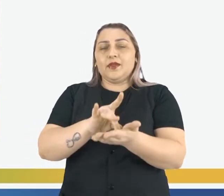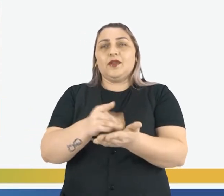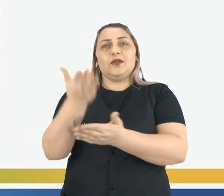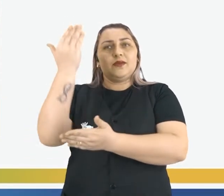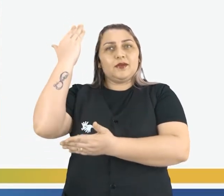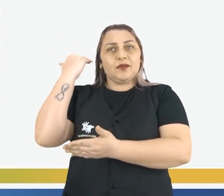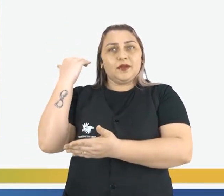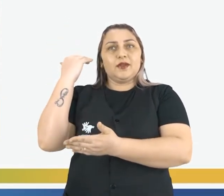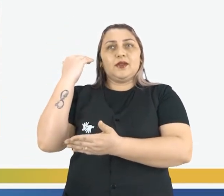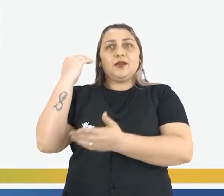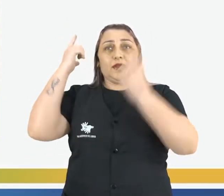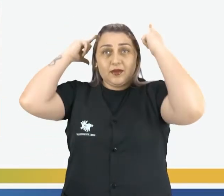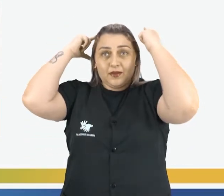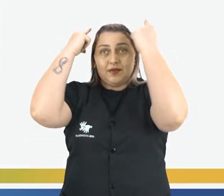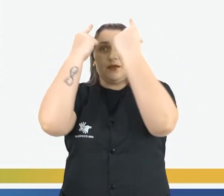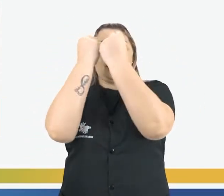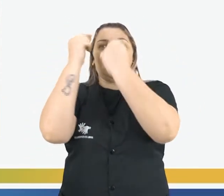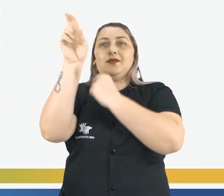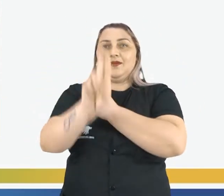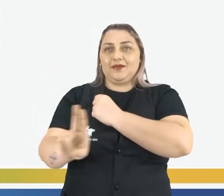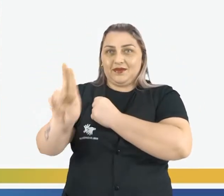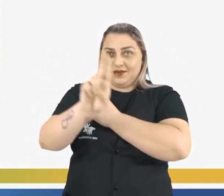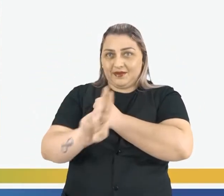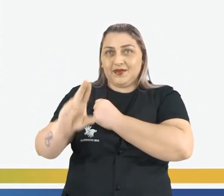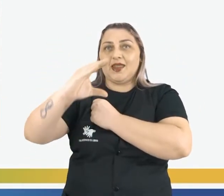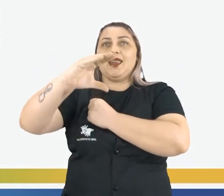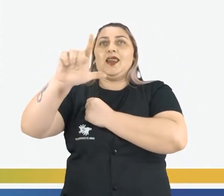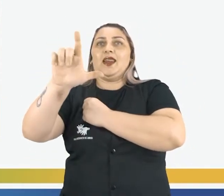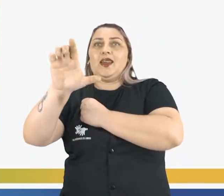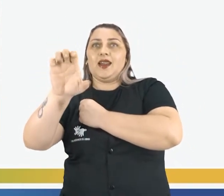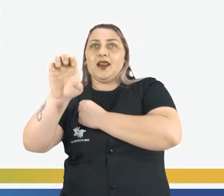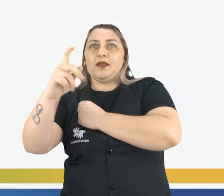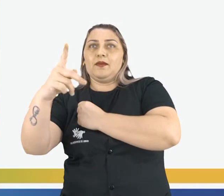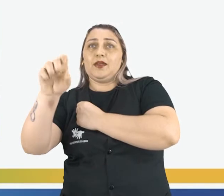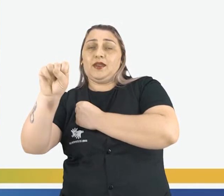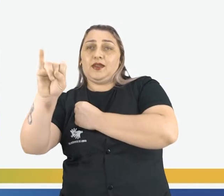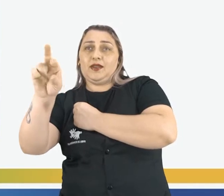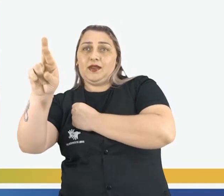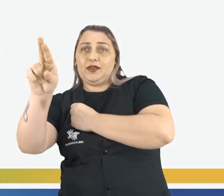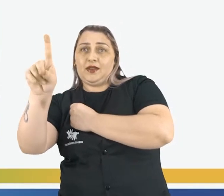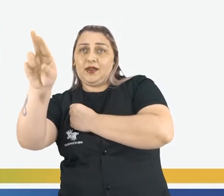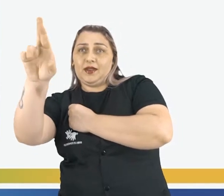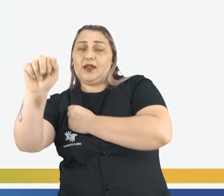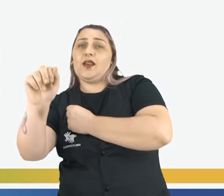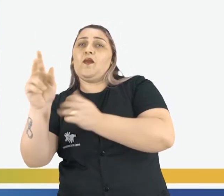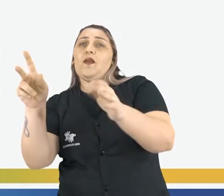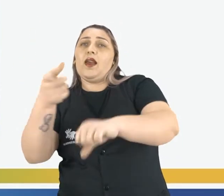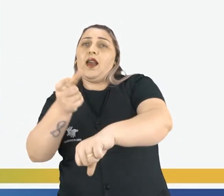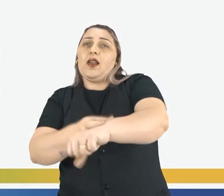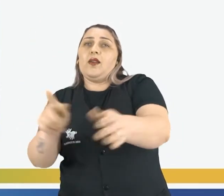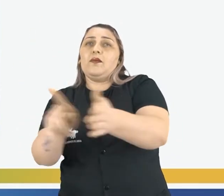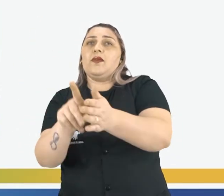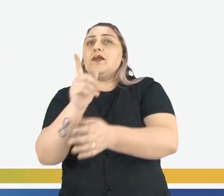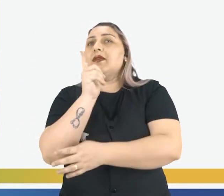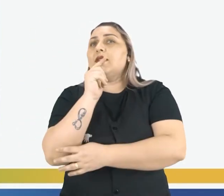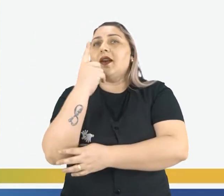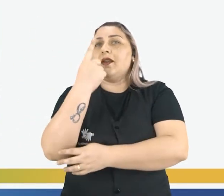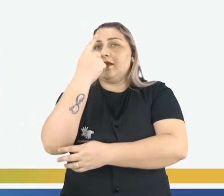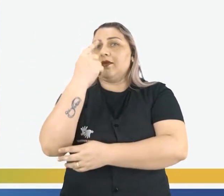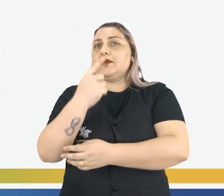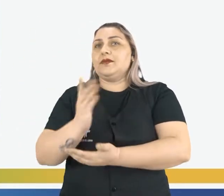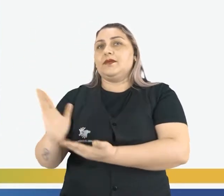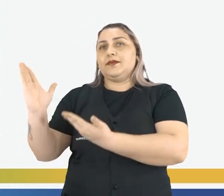antigos gregos usavam a clepsidra, um relógio d'água. Vocês estão vendo aí na